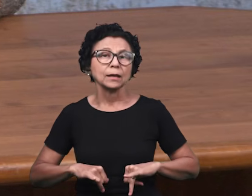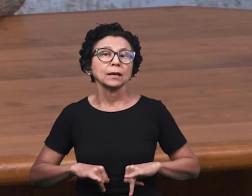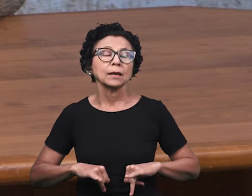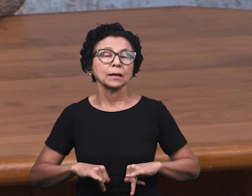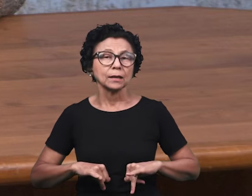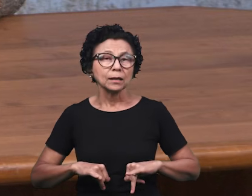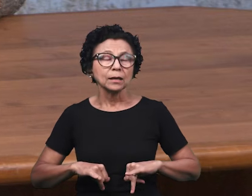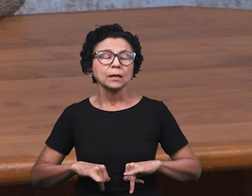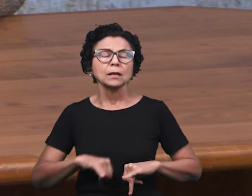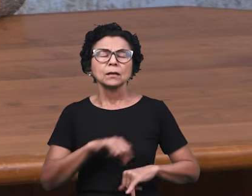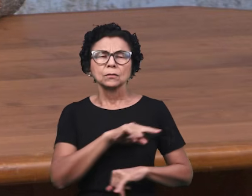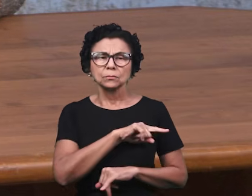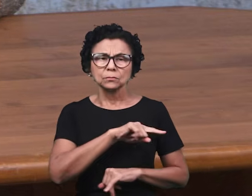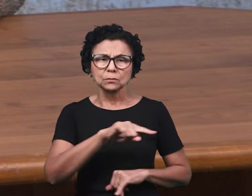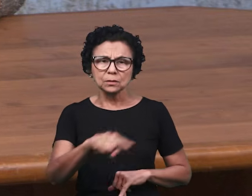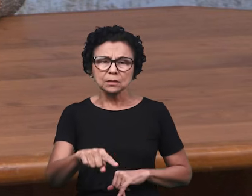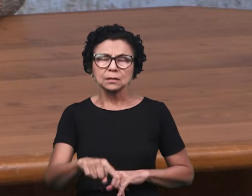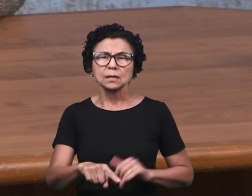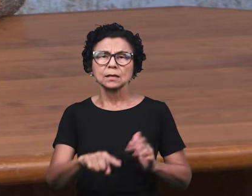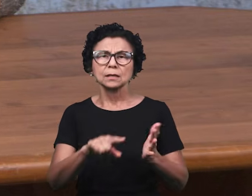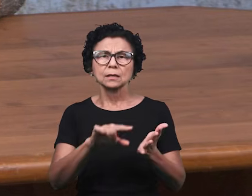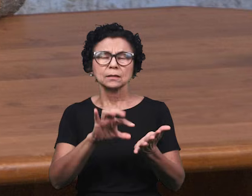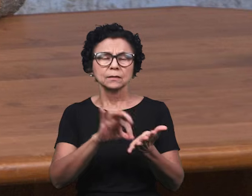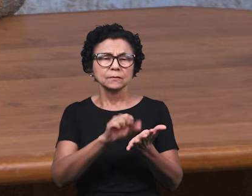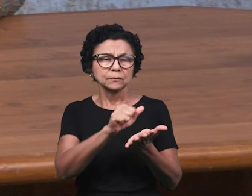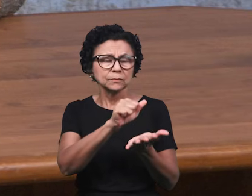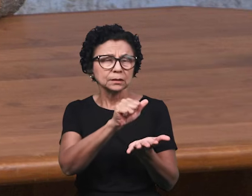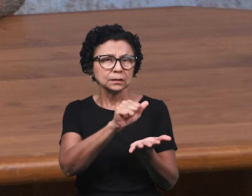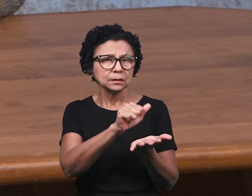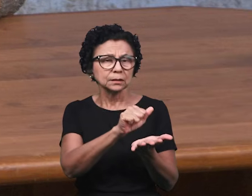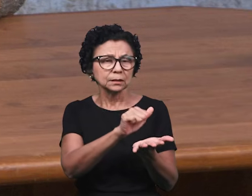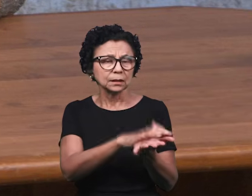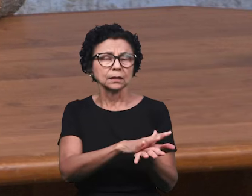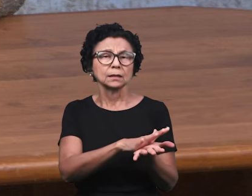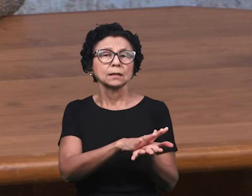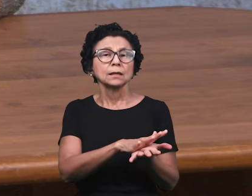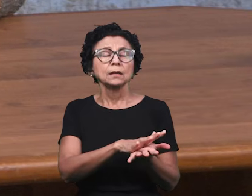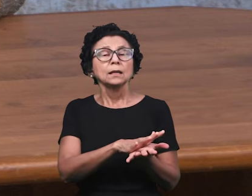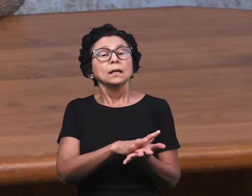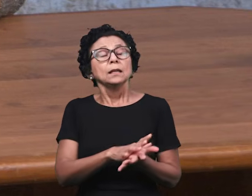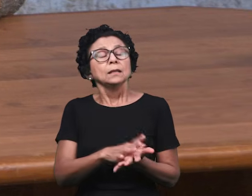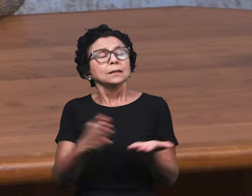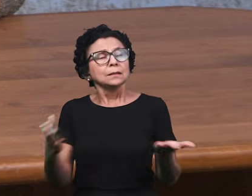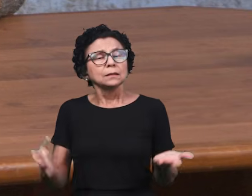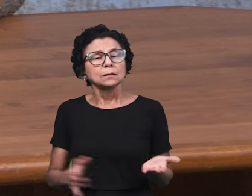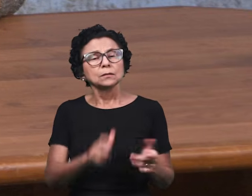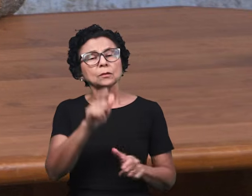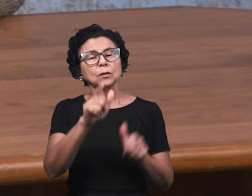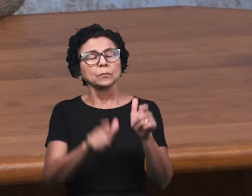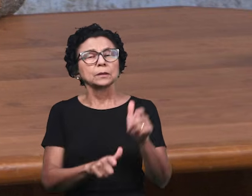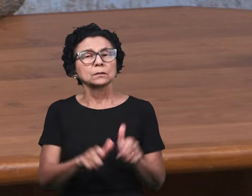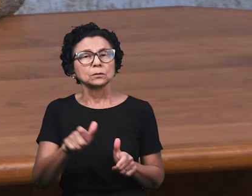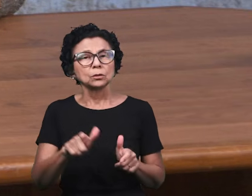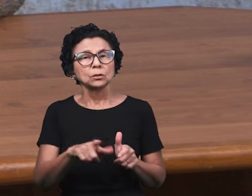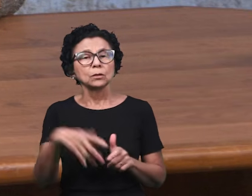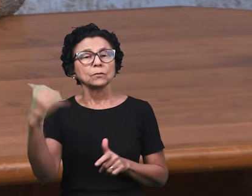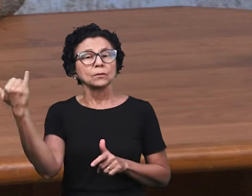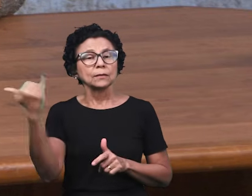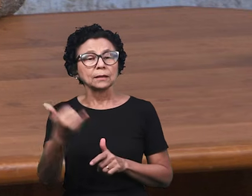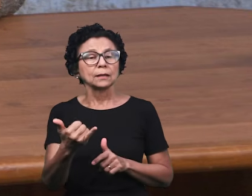como o vindimador aos cestos. A quem falarei e testemunharei para que